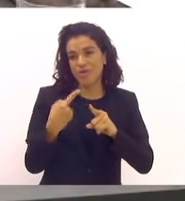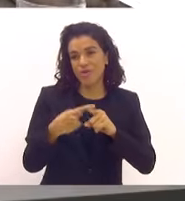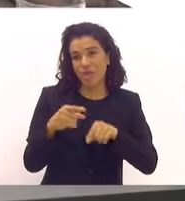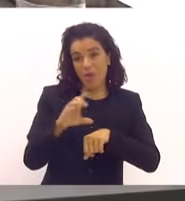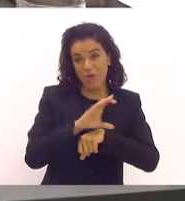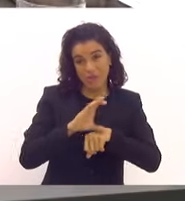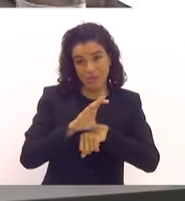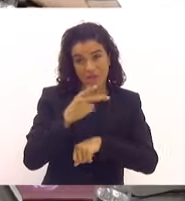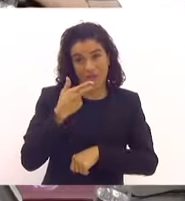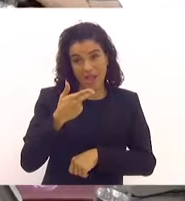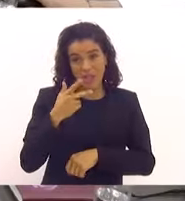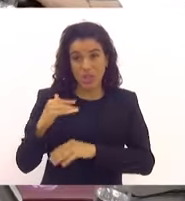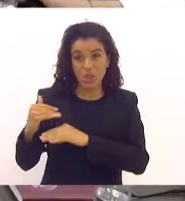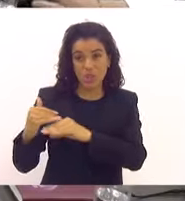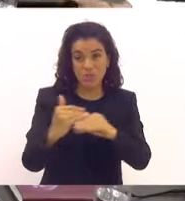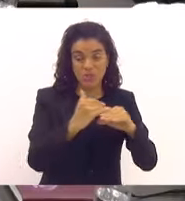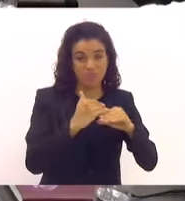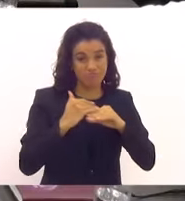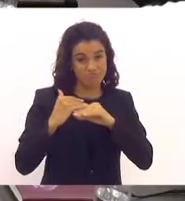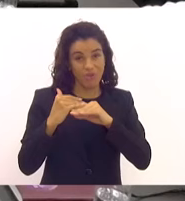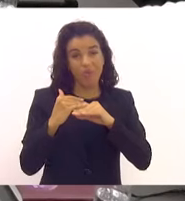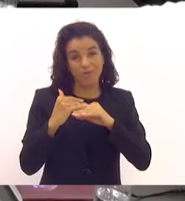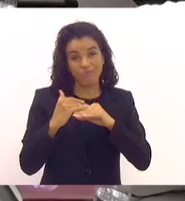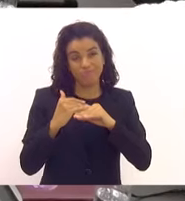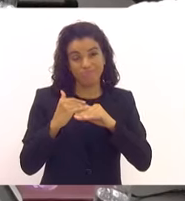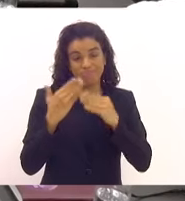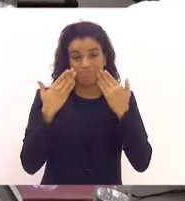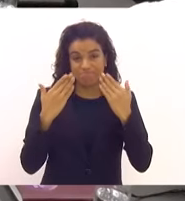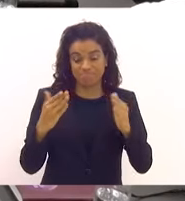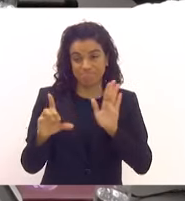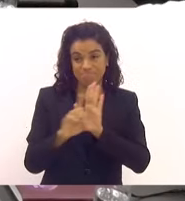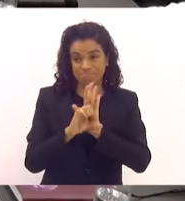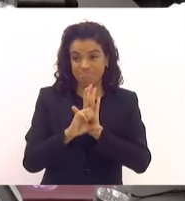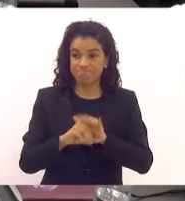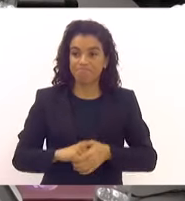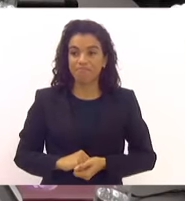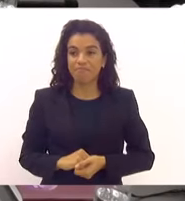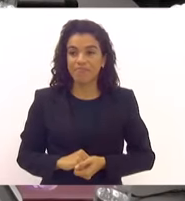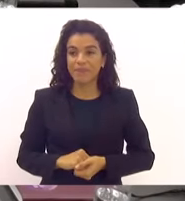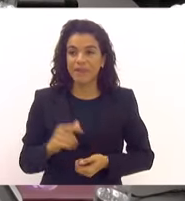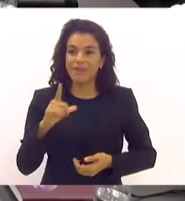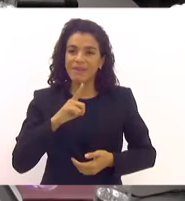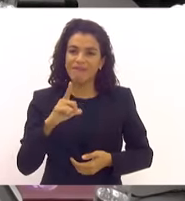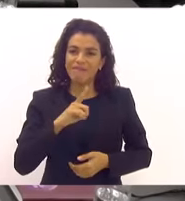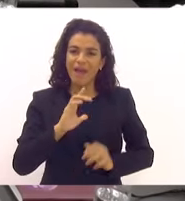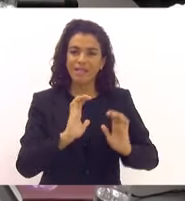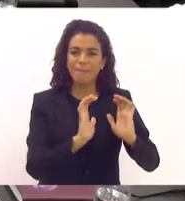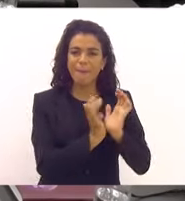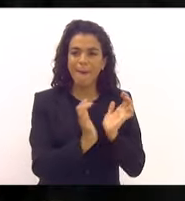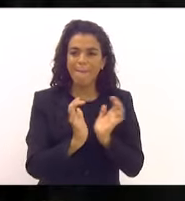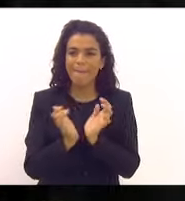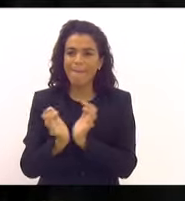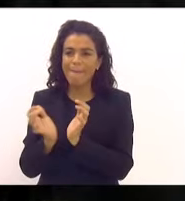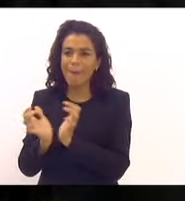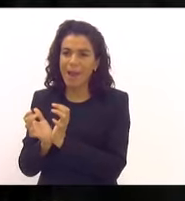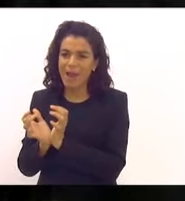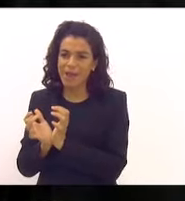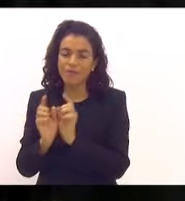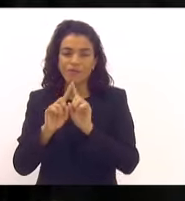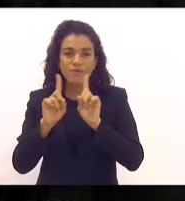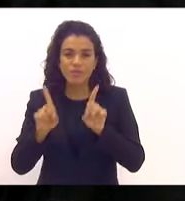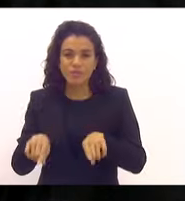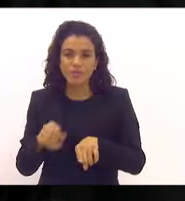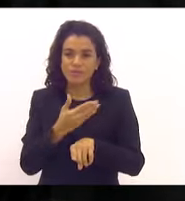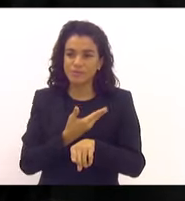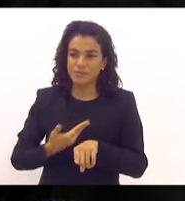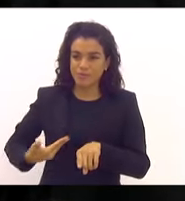lei. Presidente, muito rapidamente... Para discutir, deputada Verônica. Não, muito rapidamente, assim, tem várias categorias de trabalhadores, de servidores